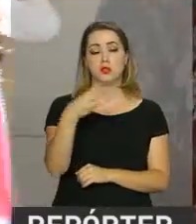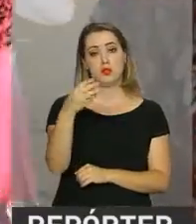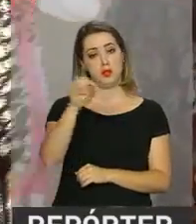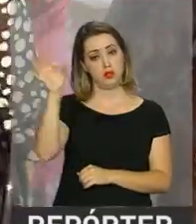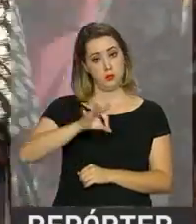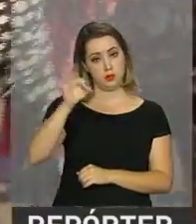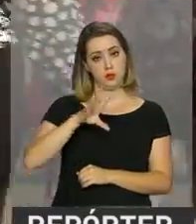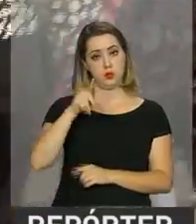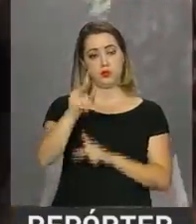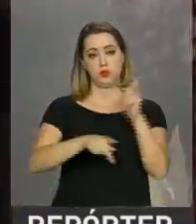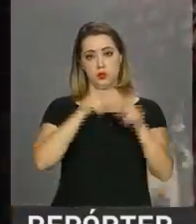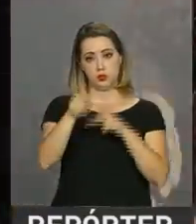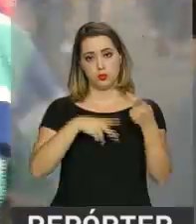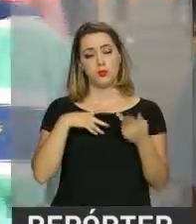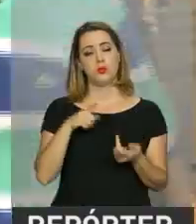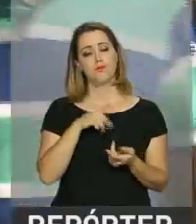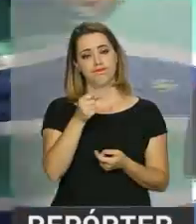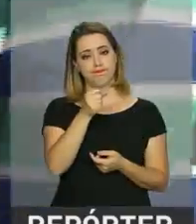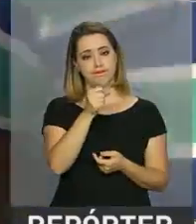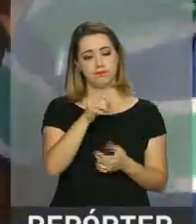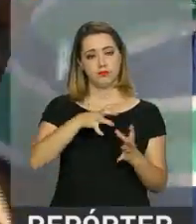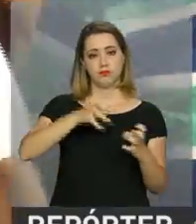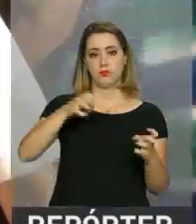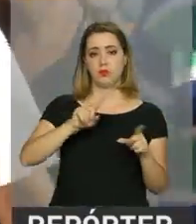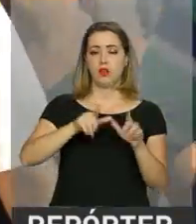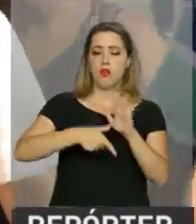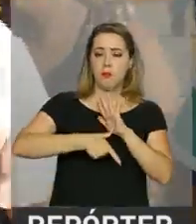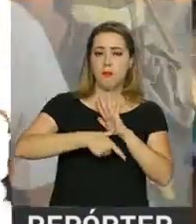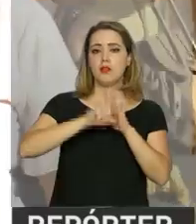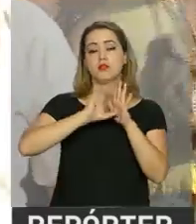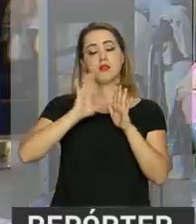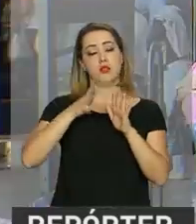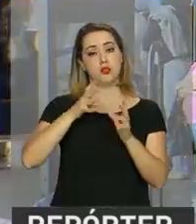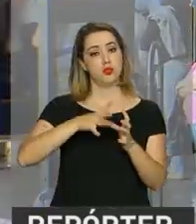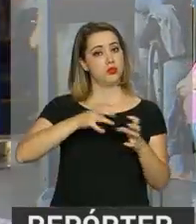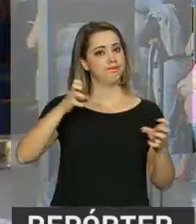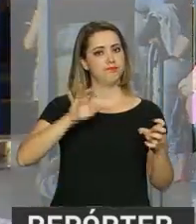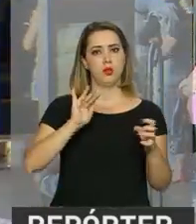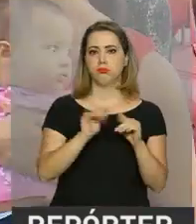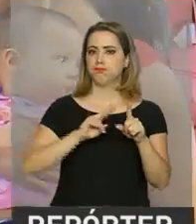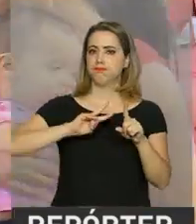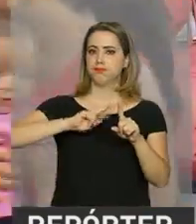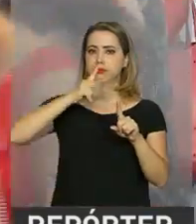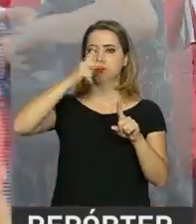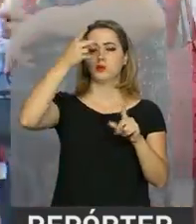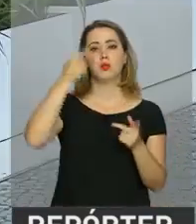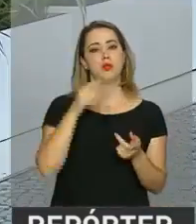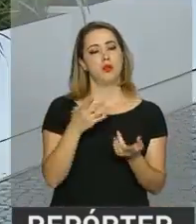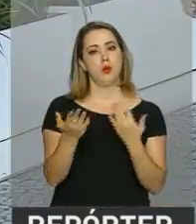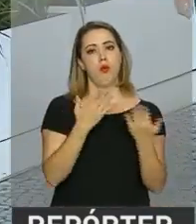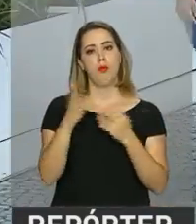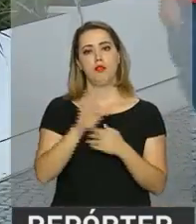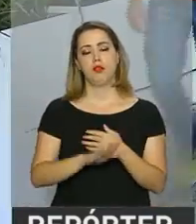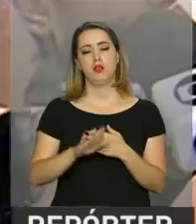será de idosos e antes disso daqui a 13 anos a proporção de idosos vai ultrapassar a de crianças de Até